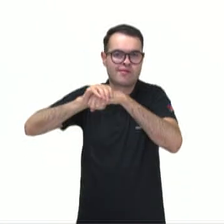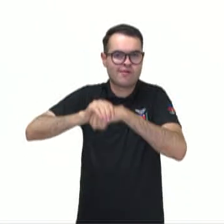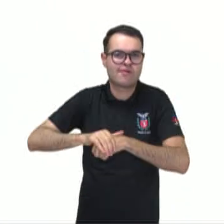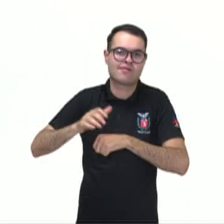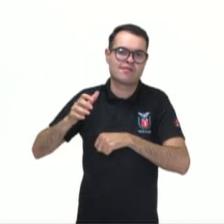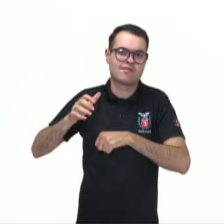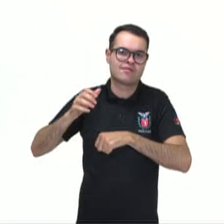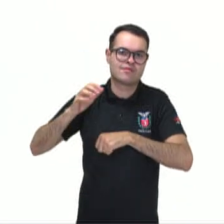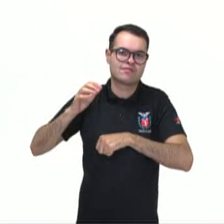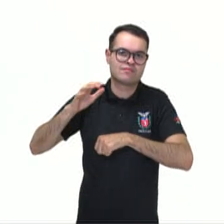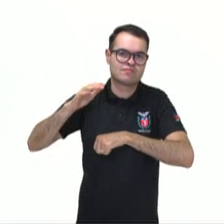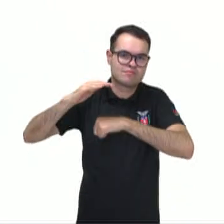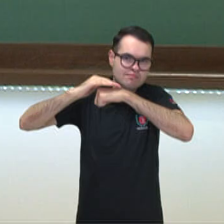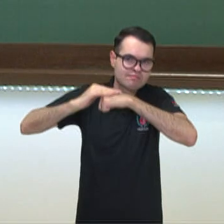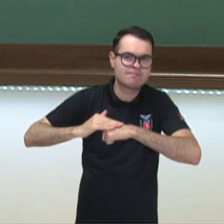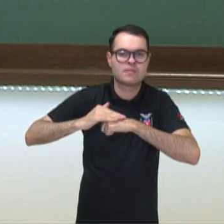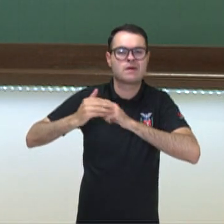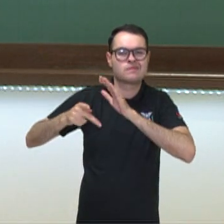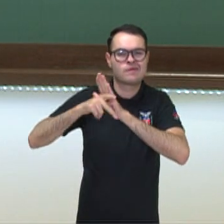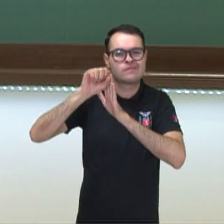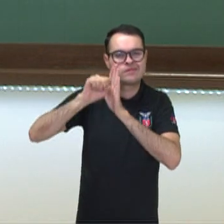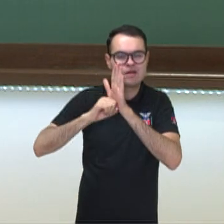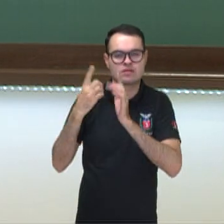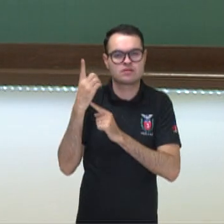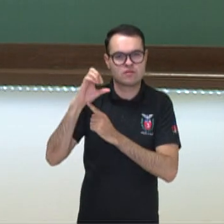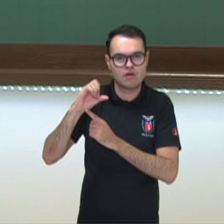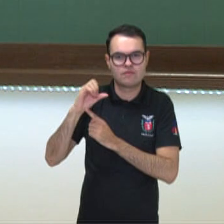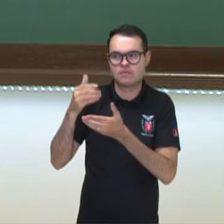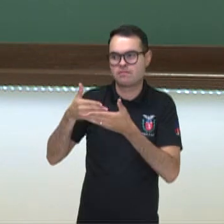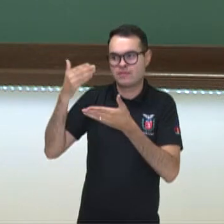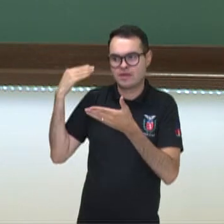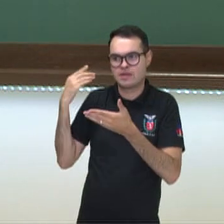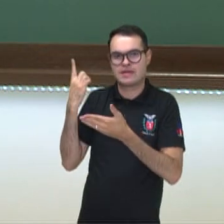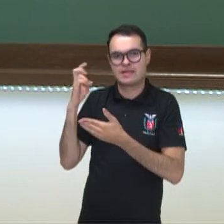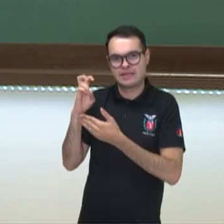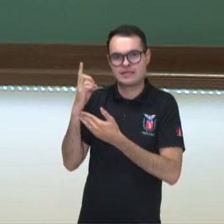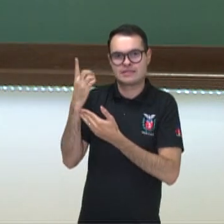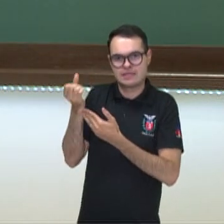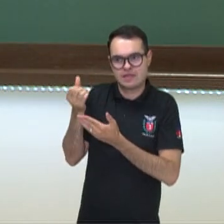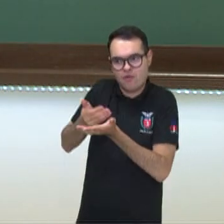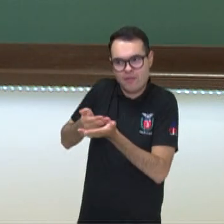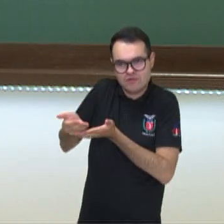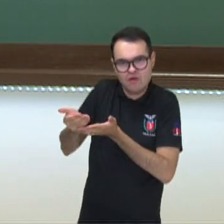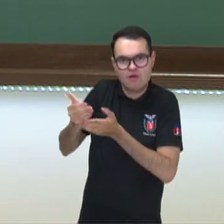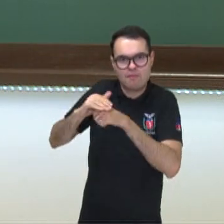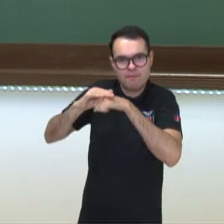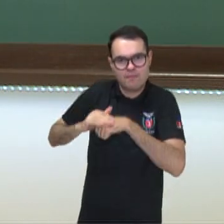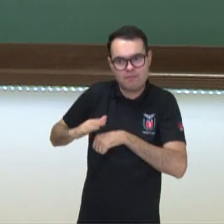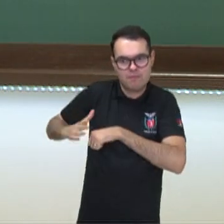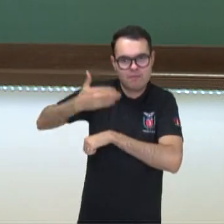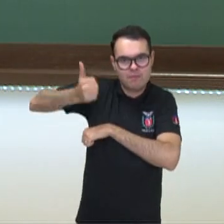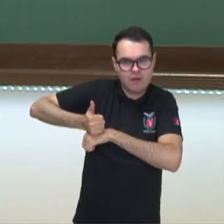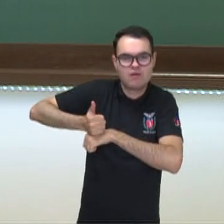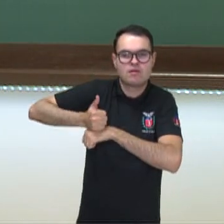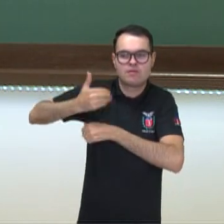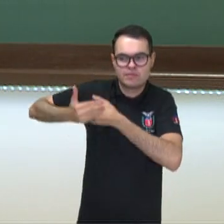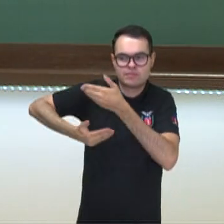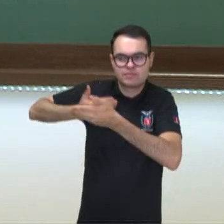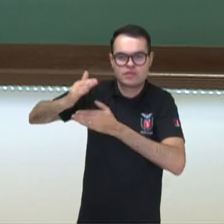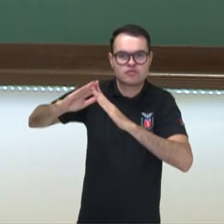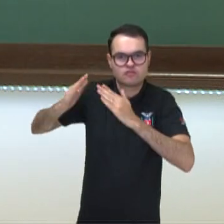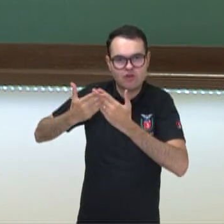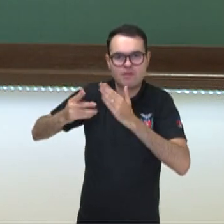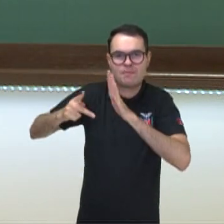XIX. Então, desde o século XV, século XVI, o processo inicial do colonialismo, até a escola evolucionista,